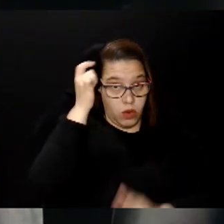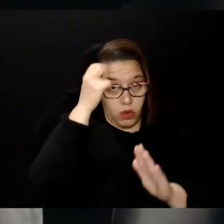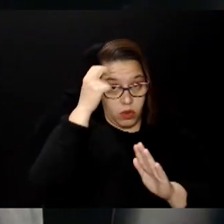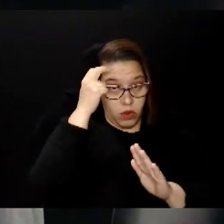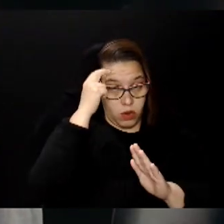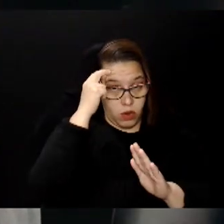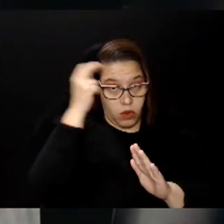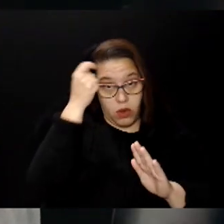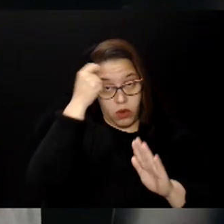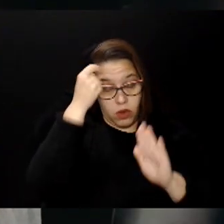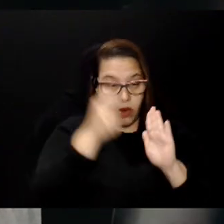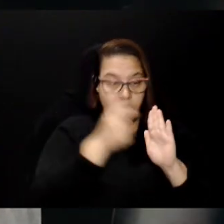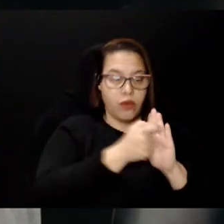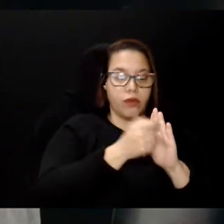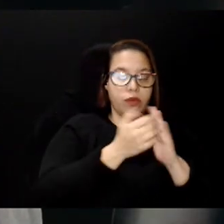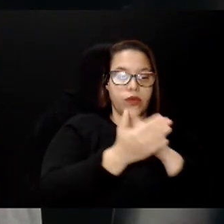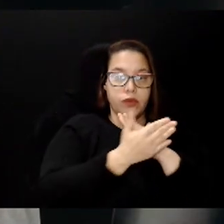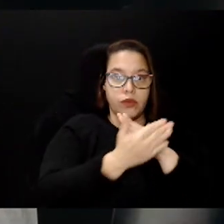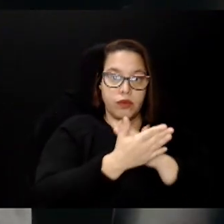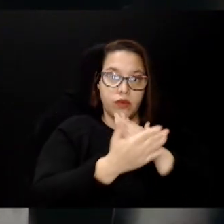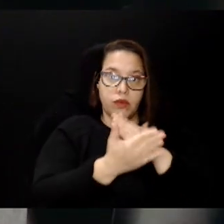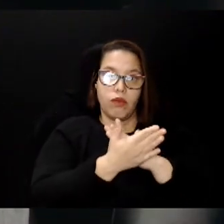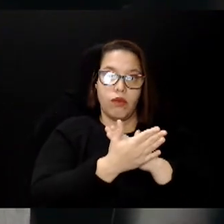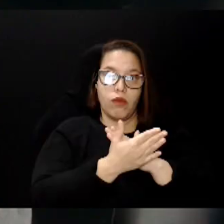É nos casos em que não há